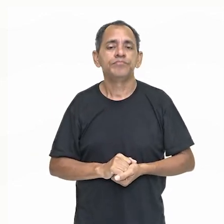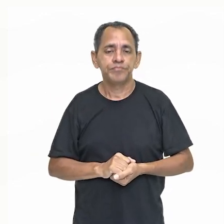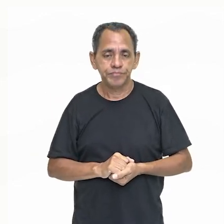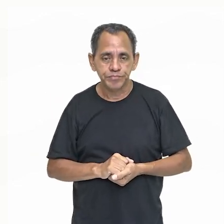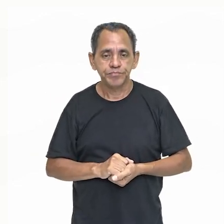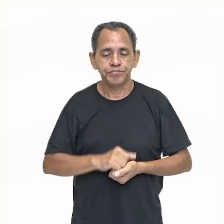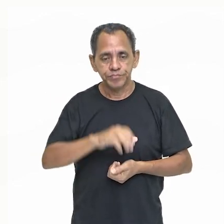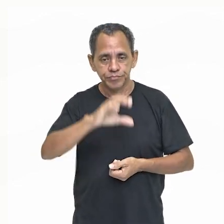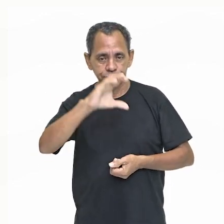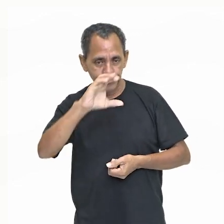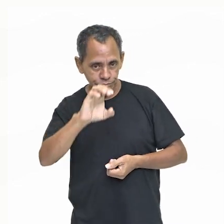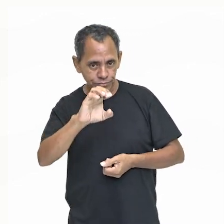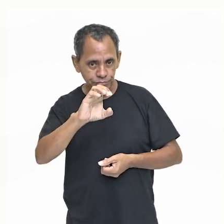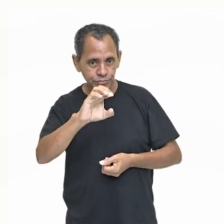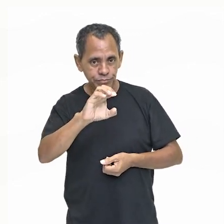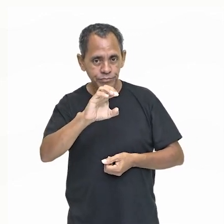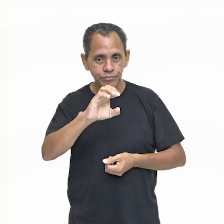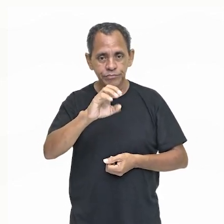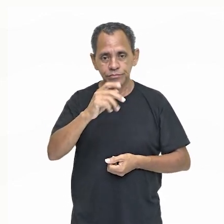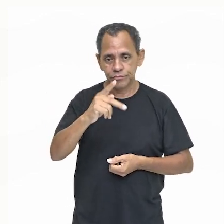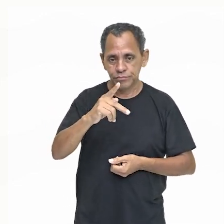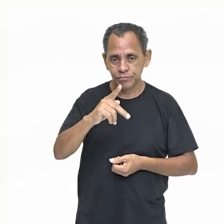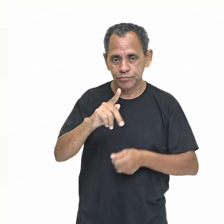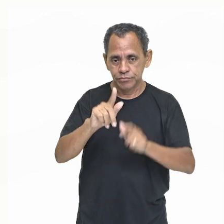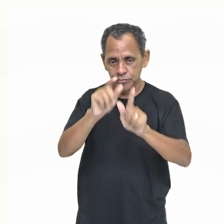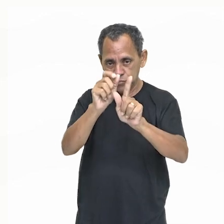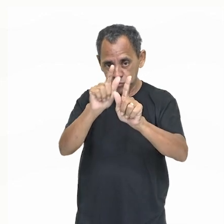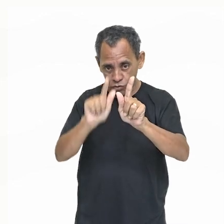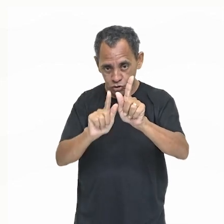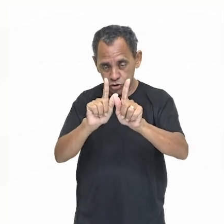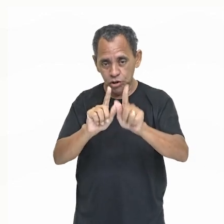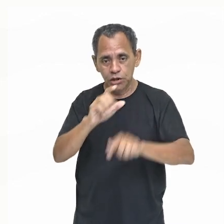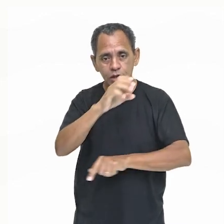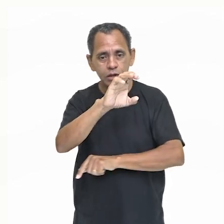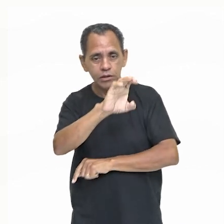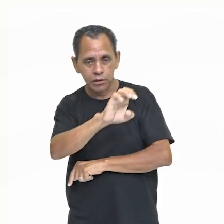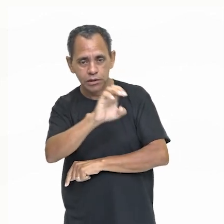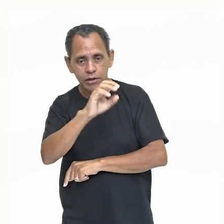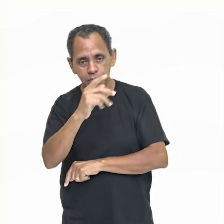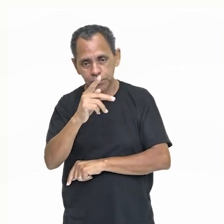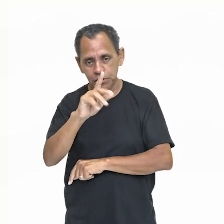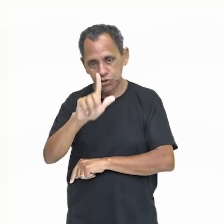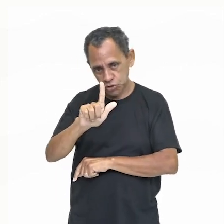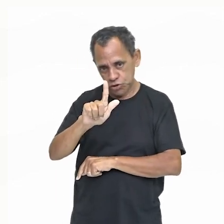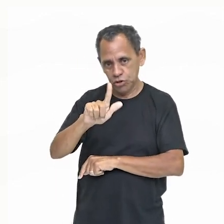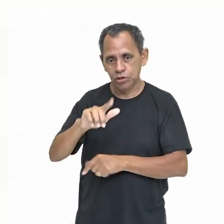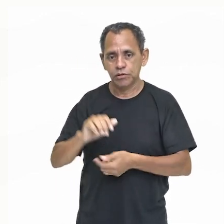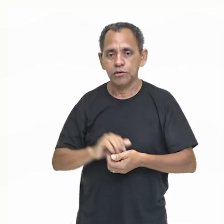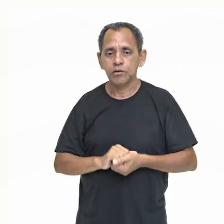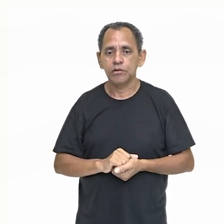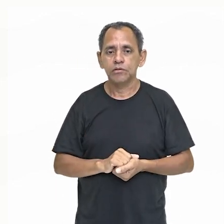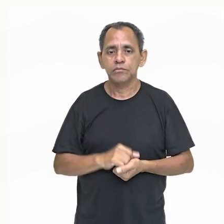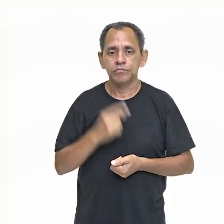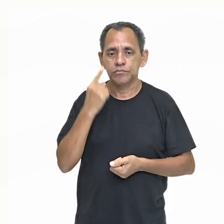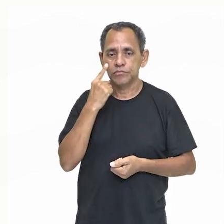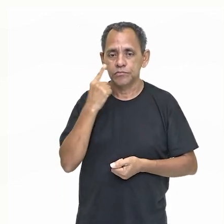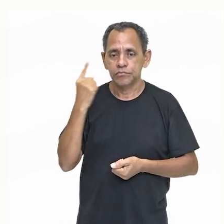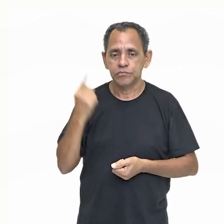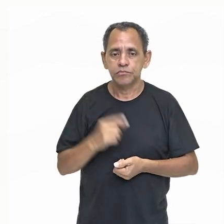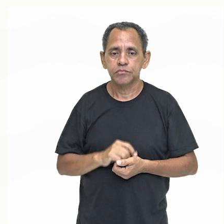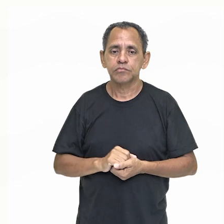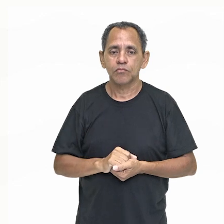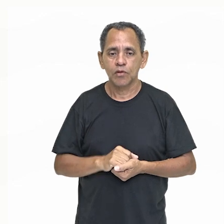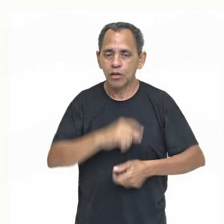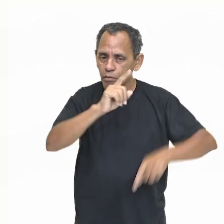altura a altura que o corpo se encontra da superfície da terra veja que esse outro corpo aqui o corpo B ele vai ter uma energia